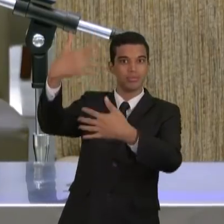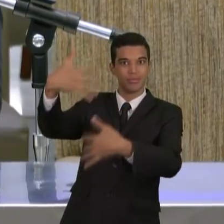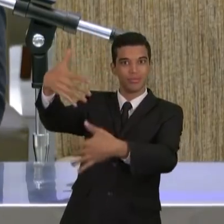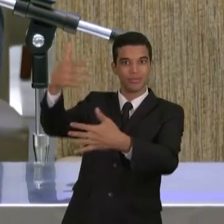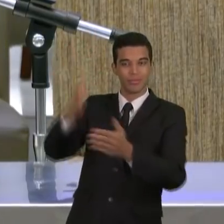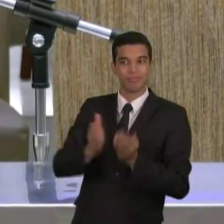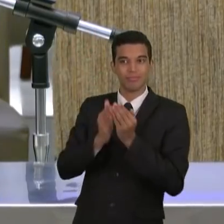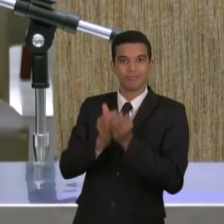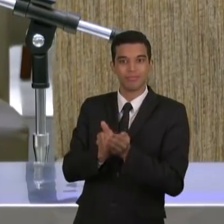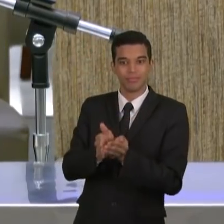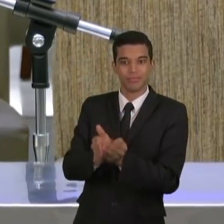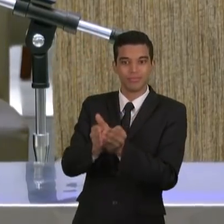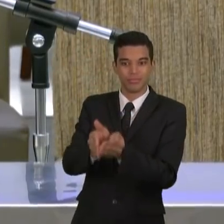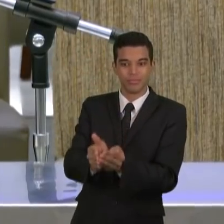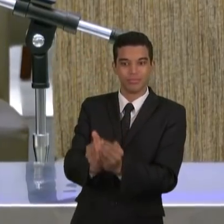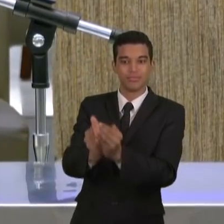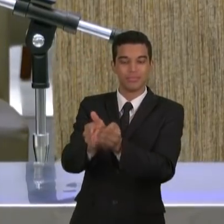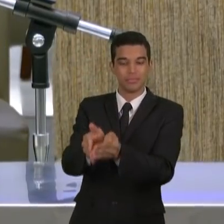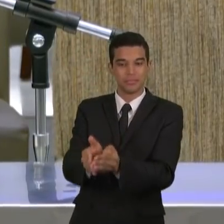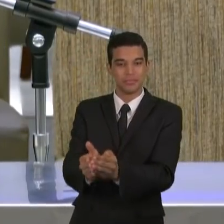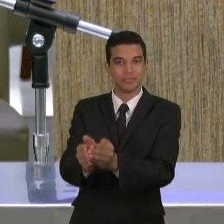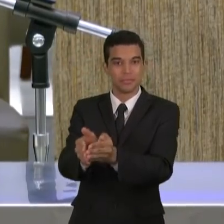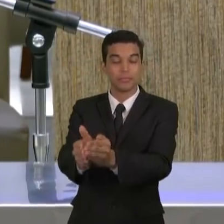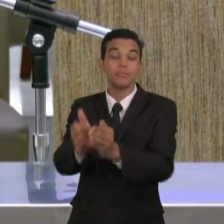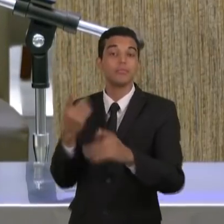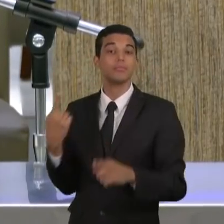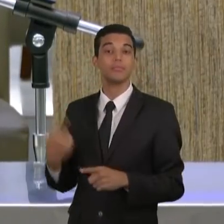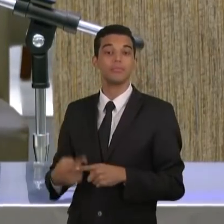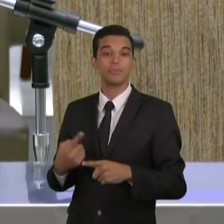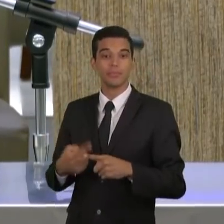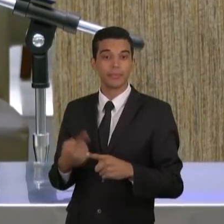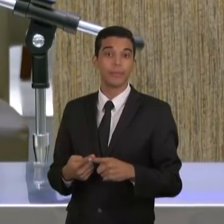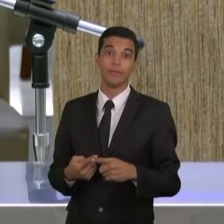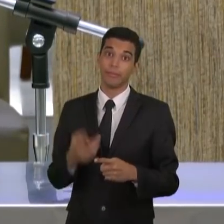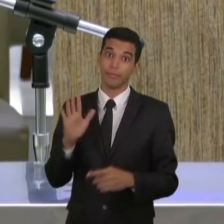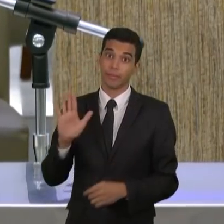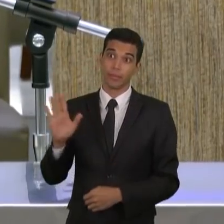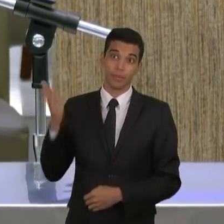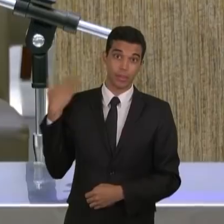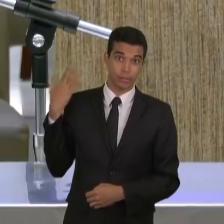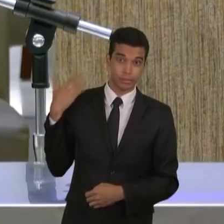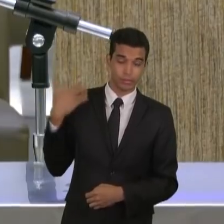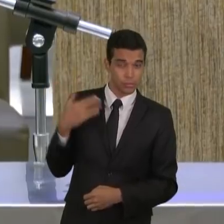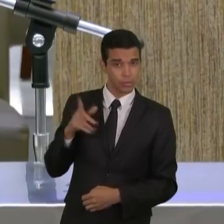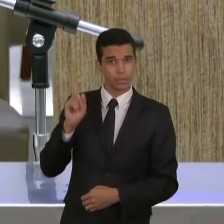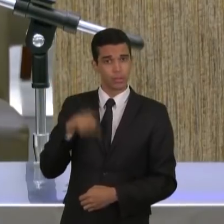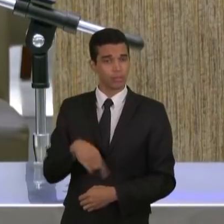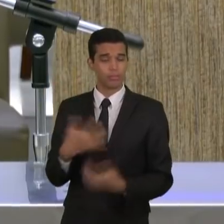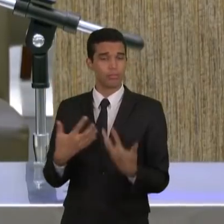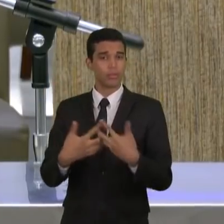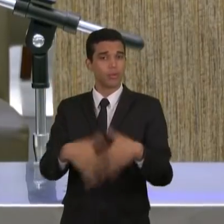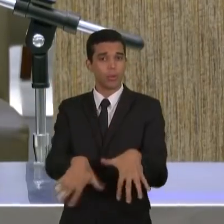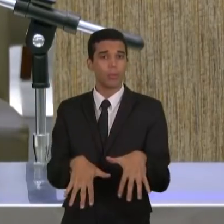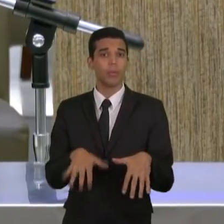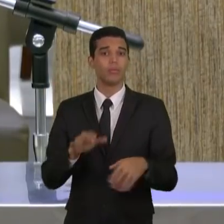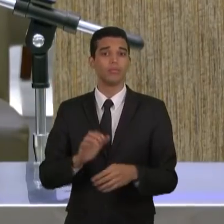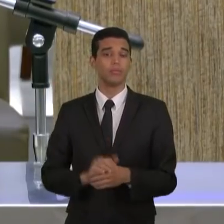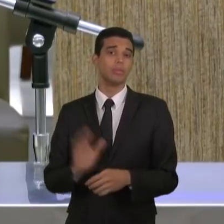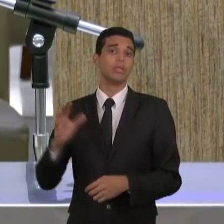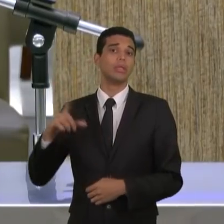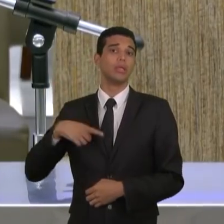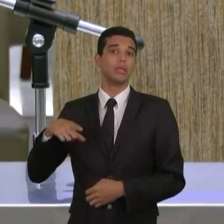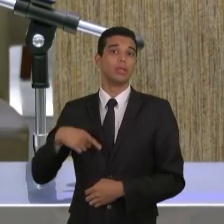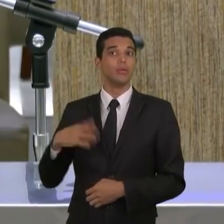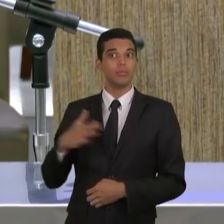região ali do Lago onde eles estavam atravessando a serem tempestades mas essa daqui foi uma tempestade tão